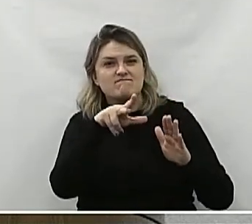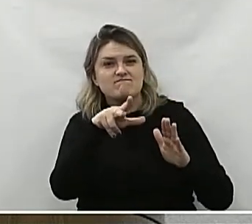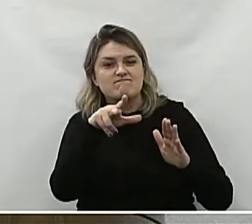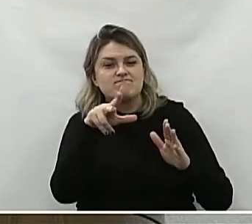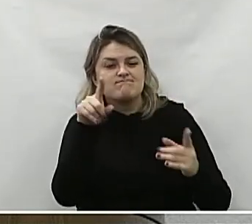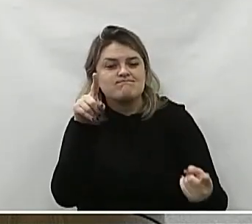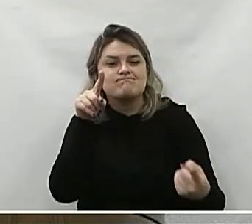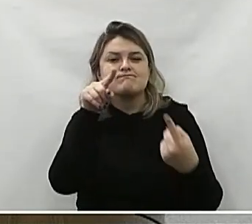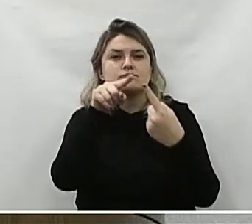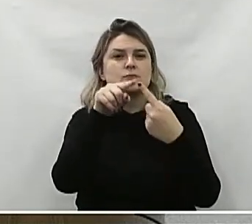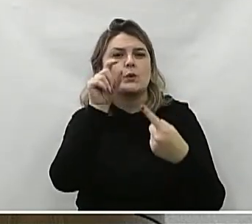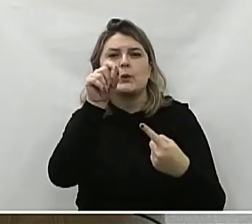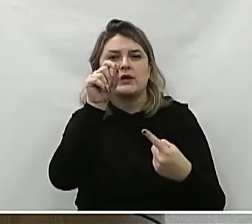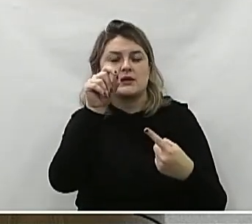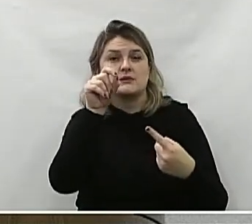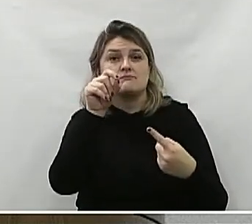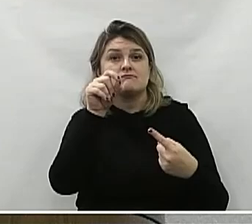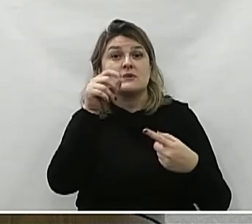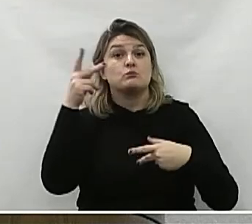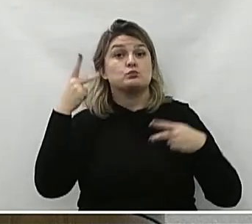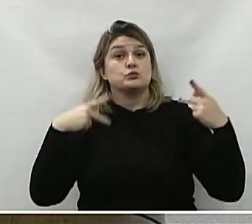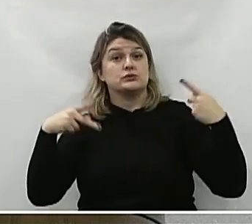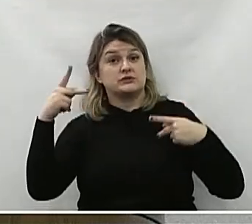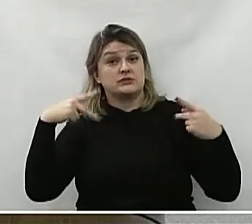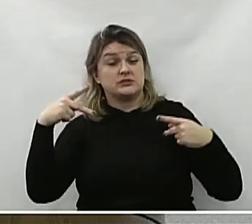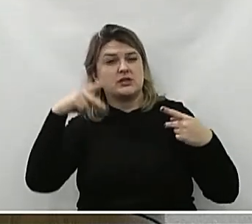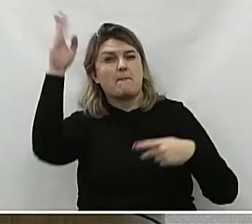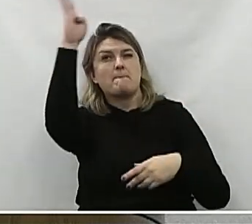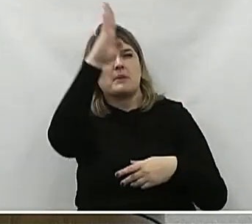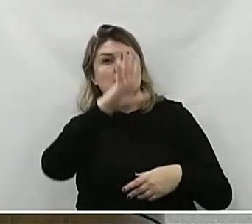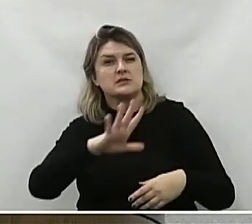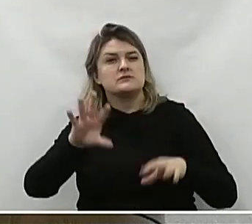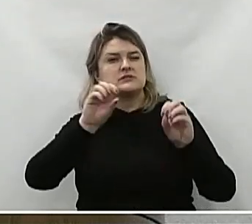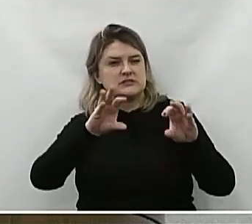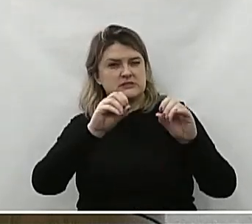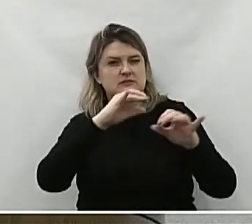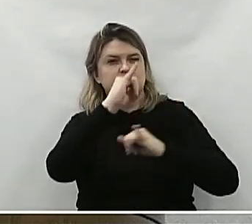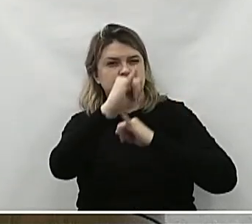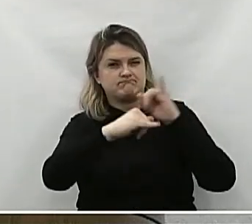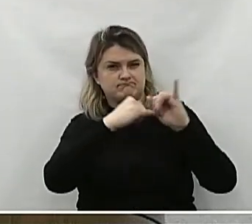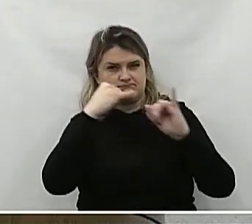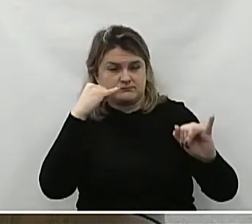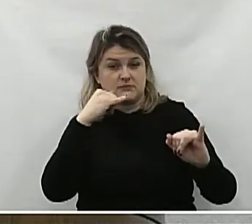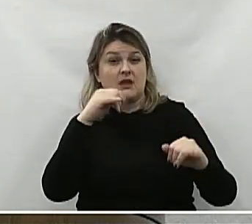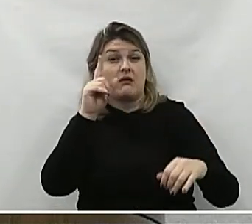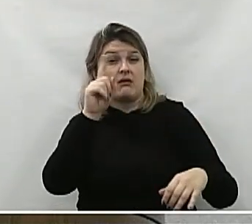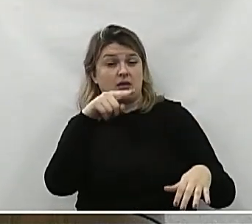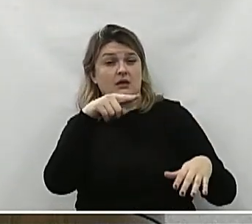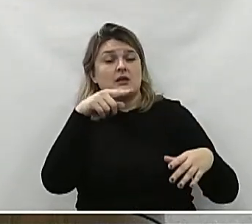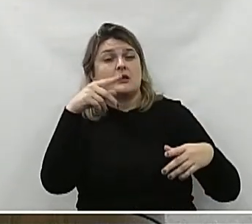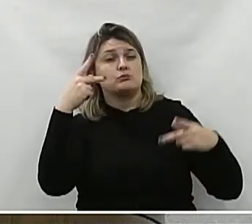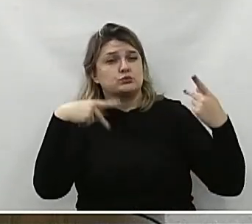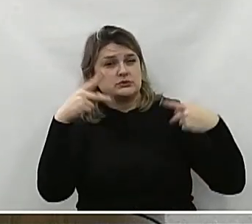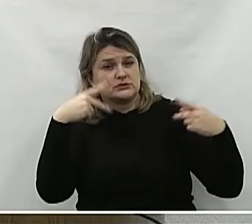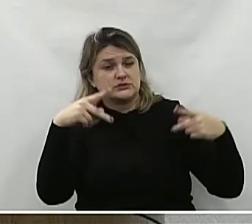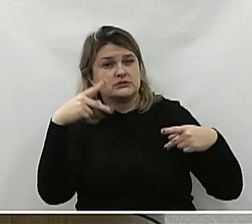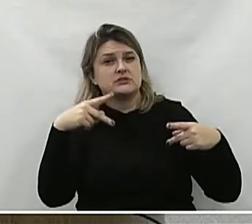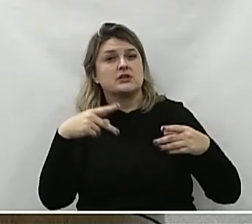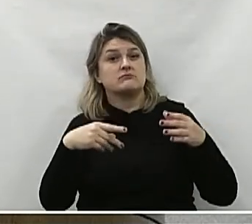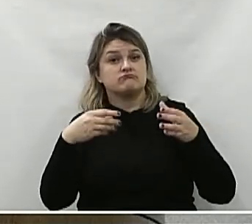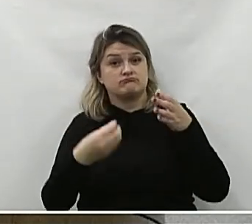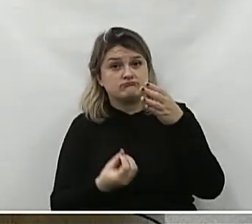ao encontro da própria política nacional de educação digital que é uma política que é uma legislação que saiu